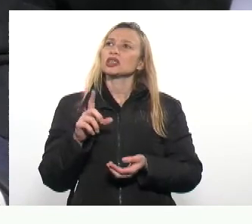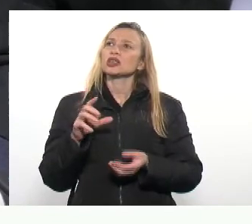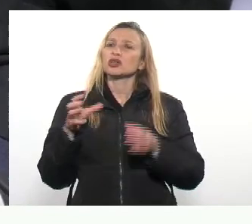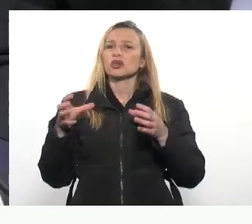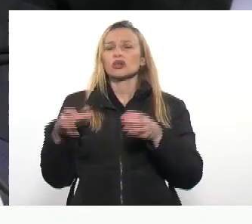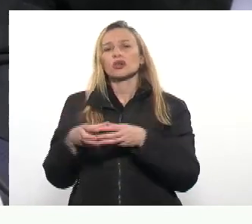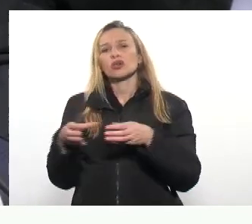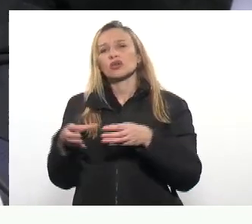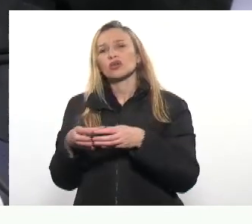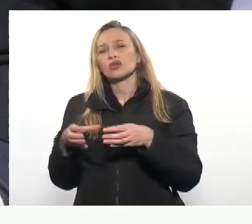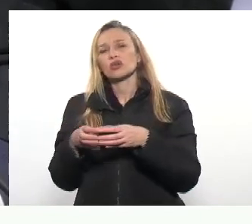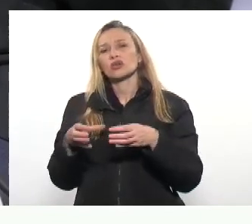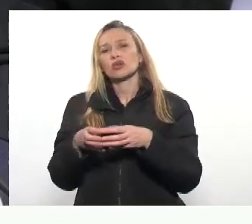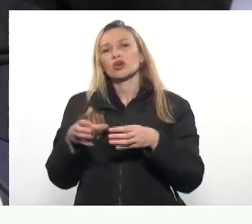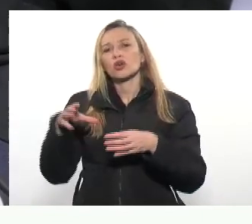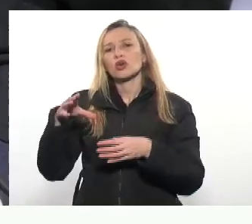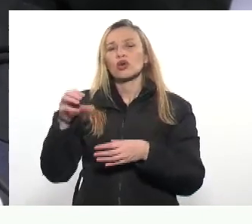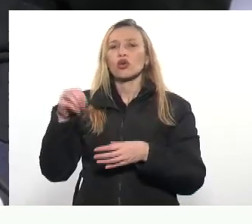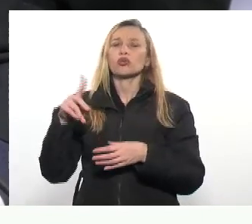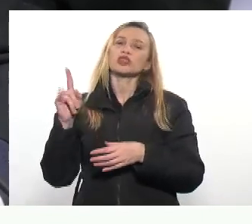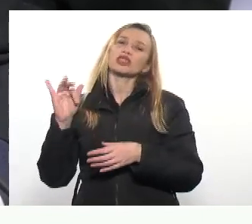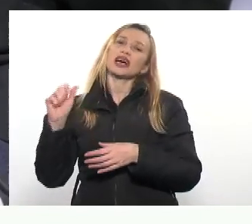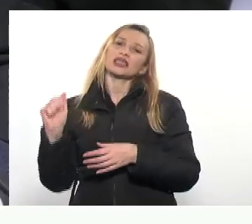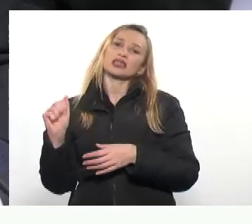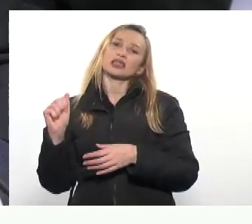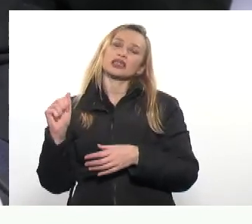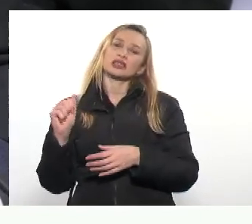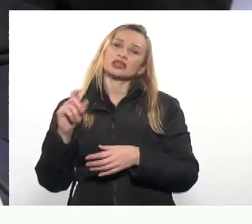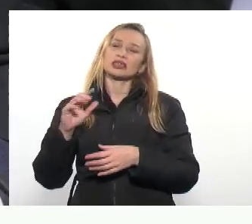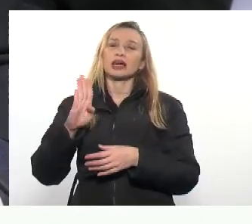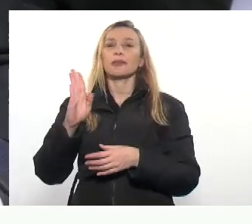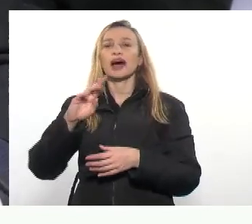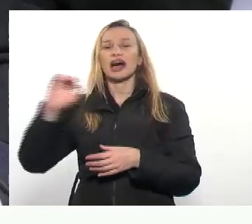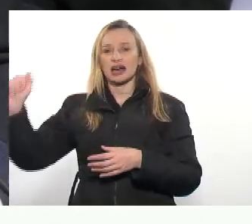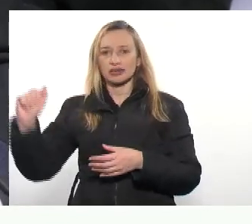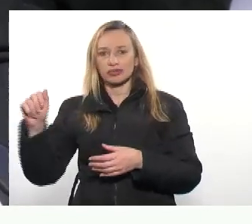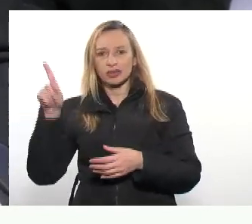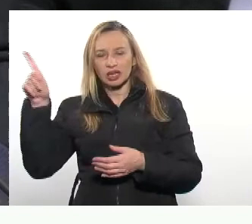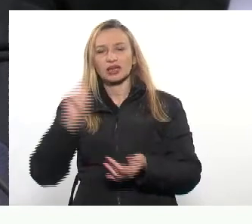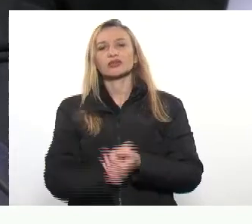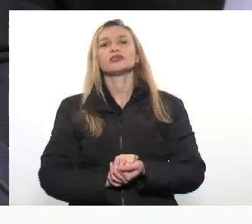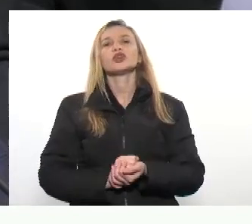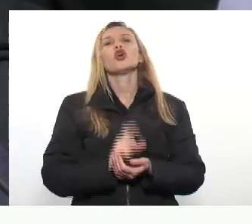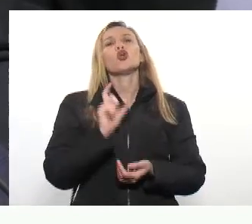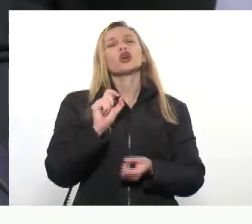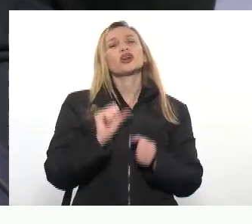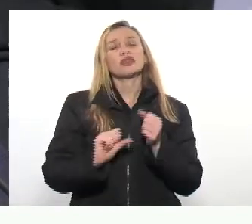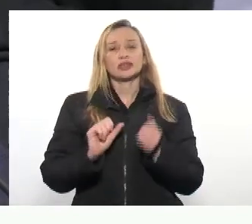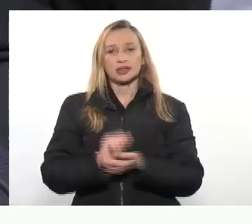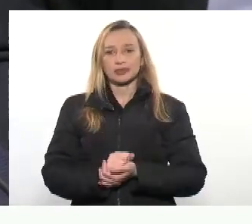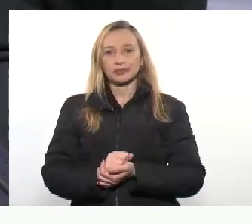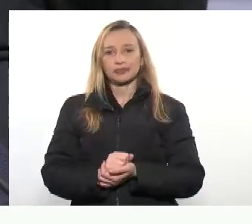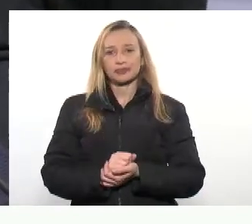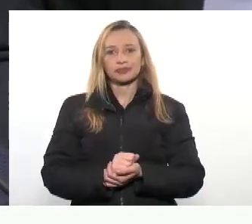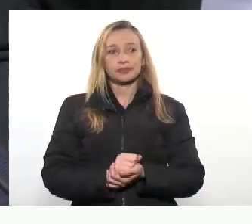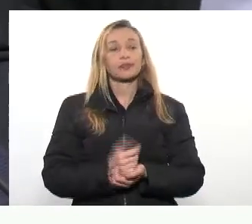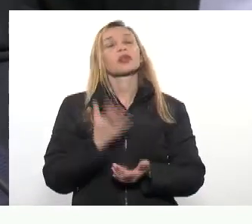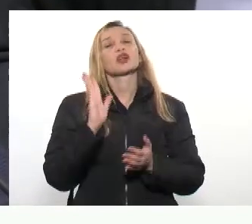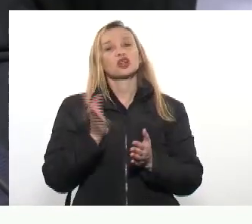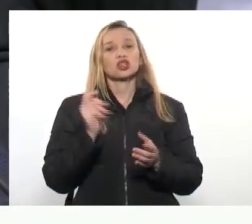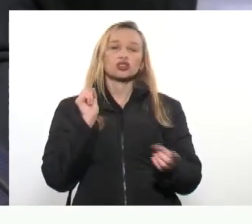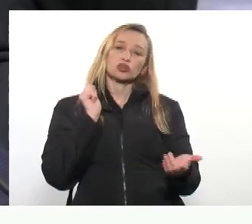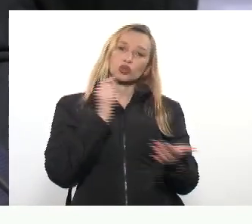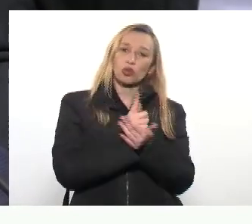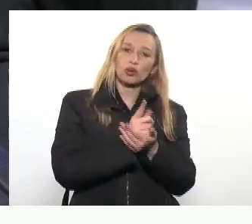Comunidade Cidades, que é lá na Barra, na ET da Ayrton Senna. O que nós vamos fazer é o seguinte: nós já estamos